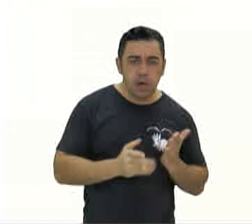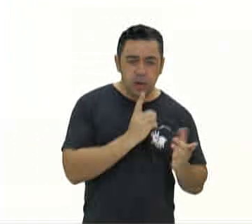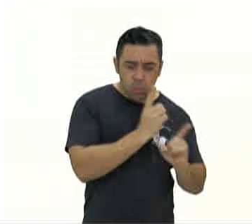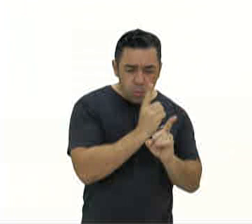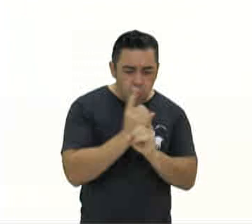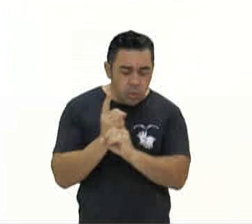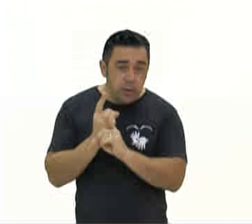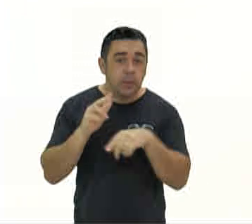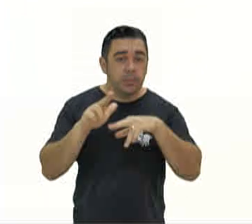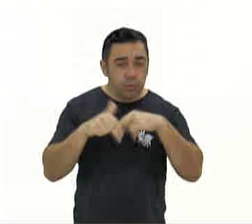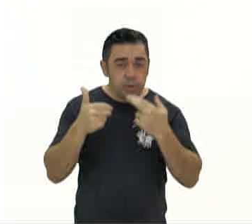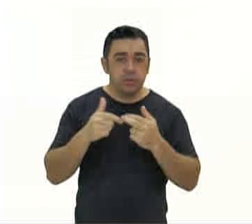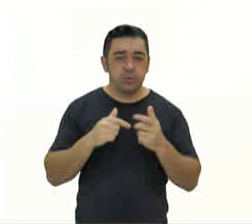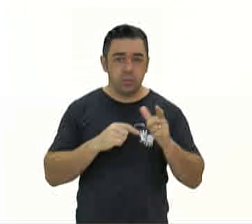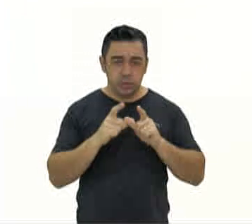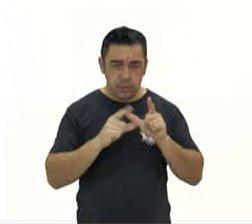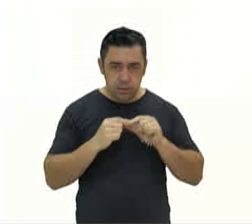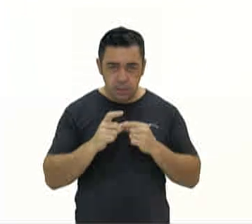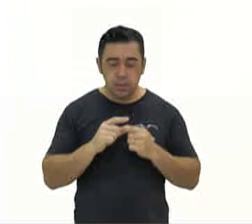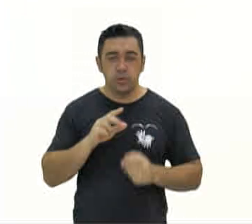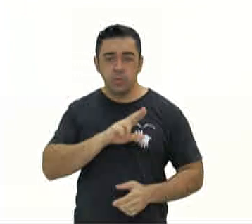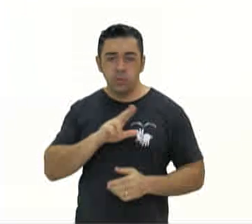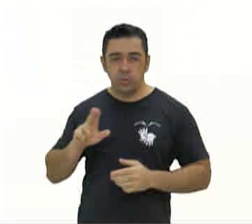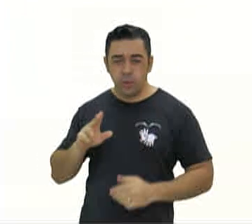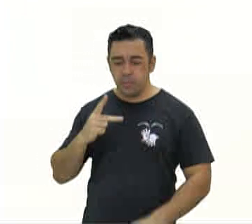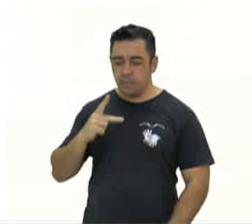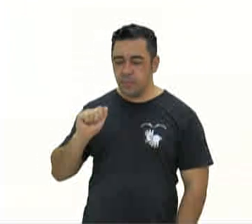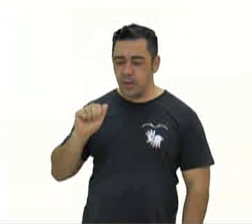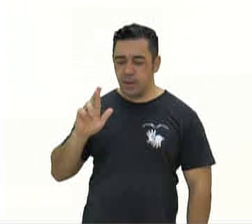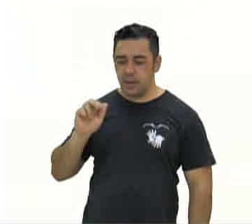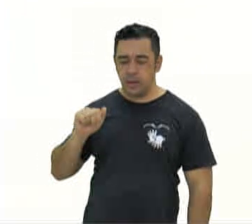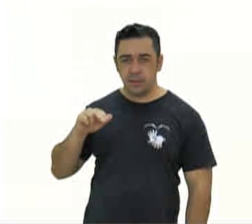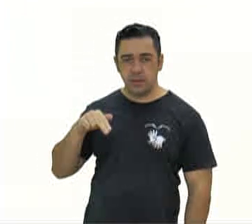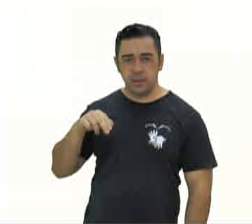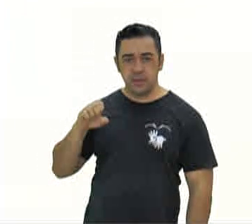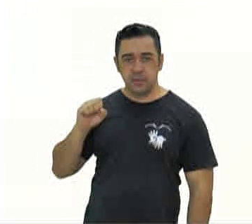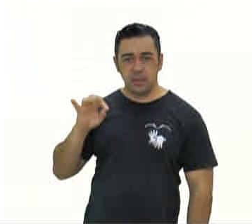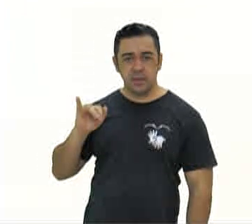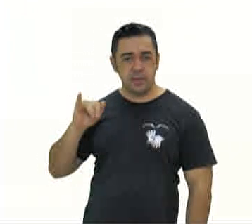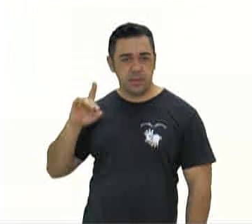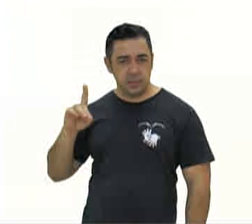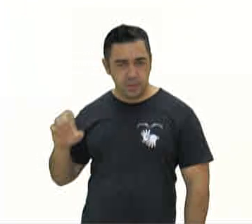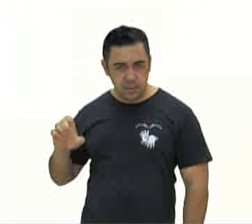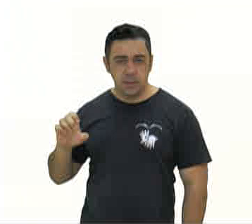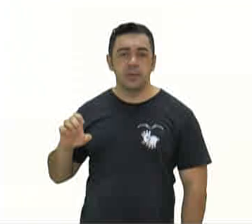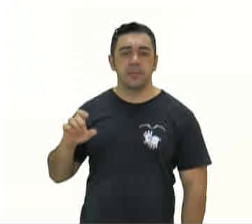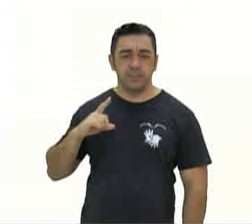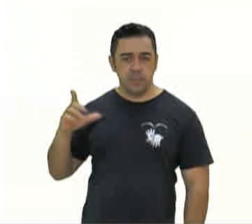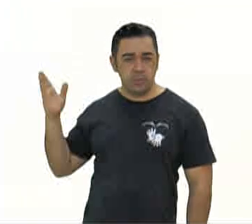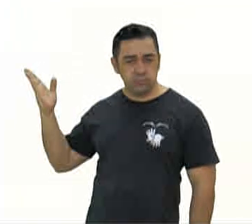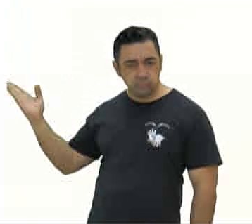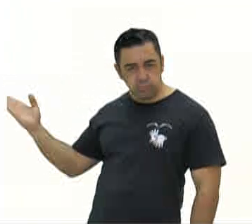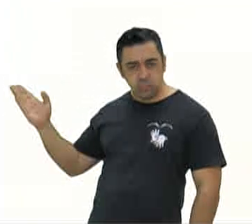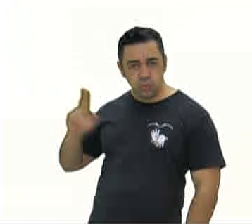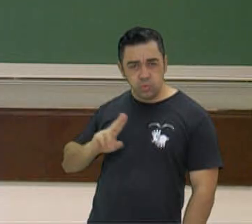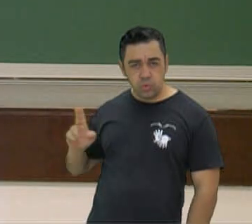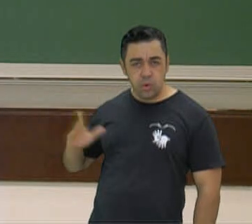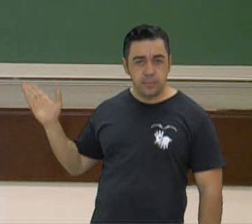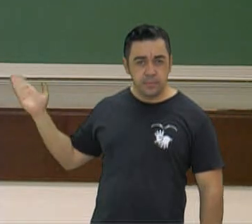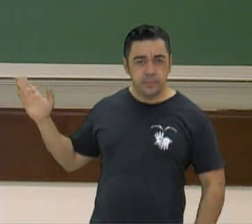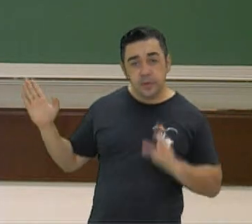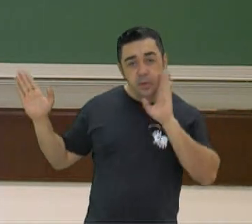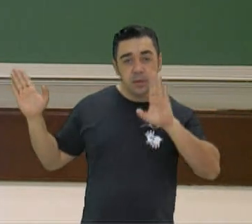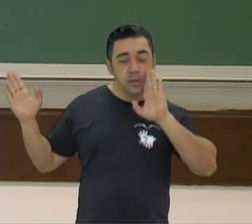foram nomeados a família Paranasteide, o gênero Paranaster e a espécie Paranaster crucis. Olha